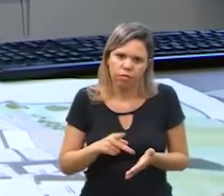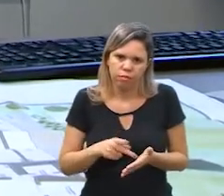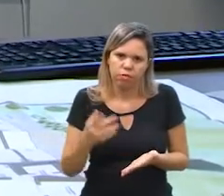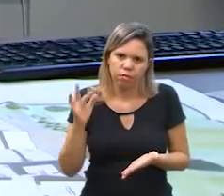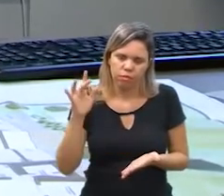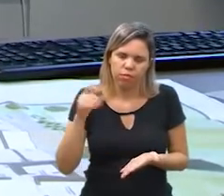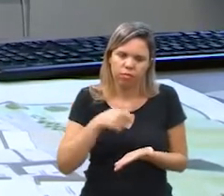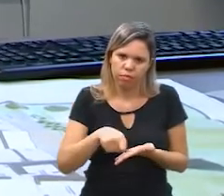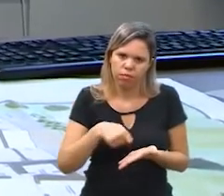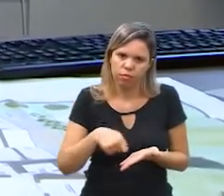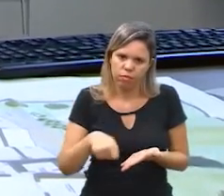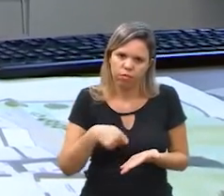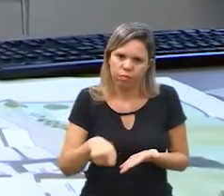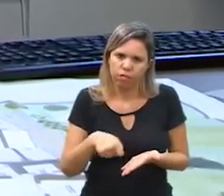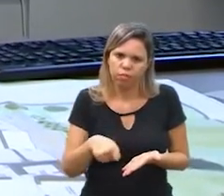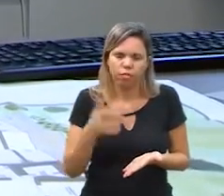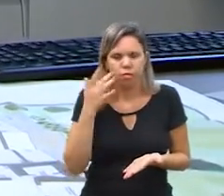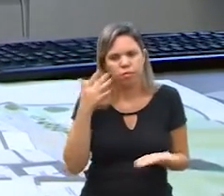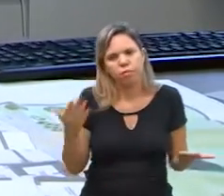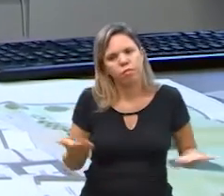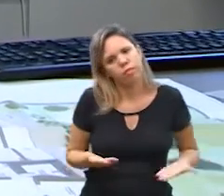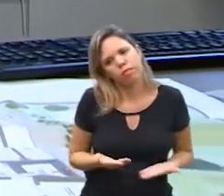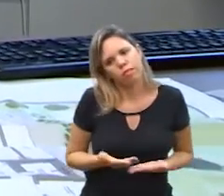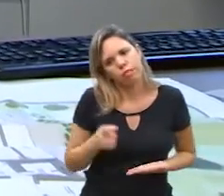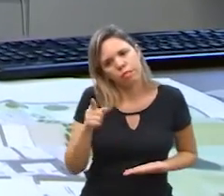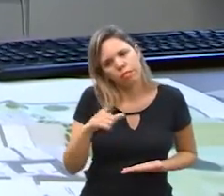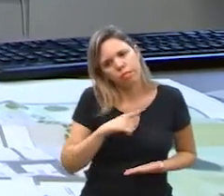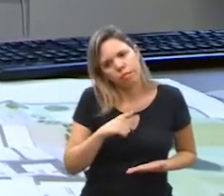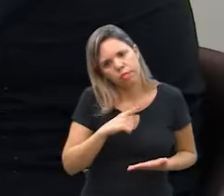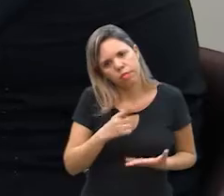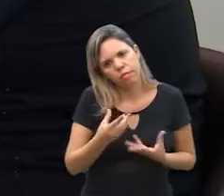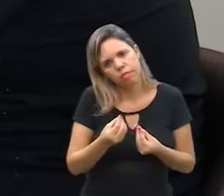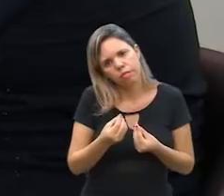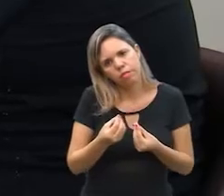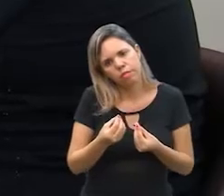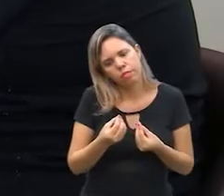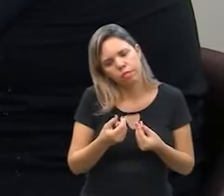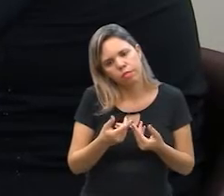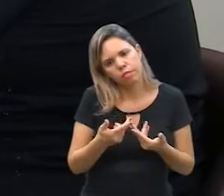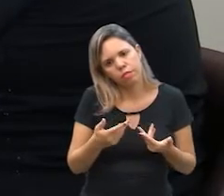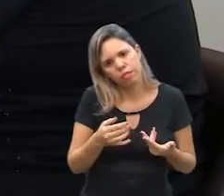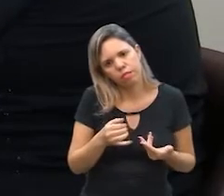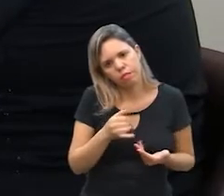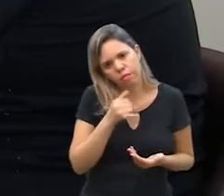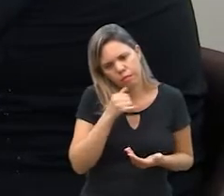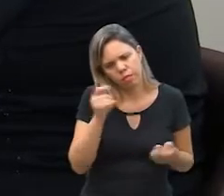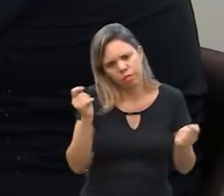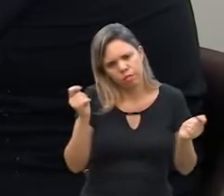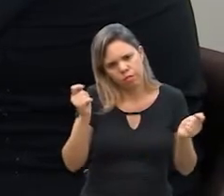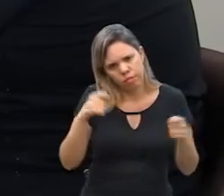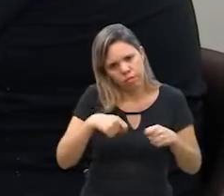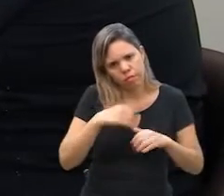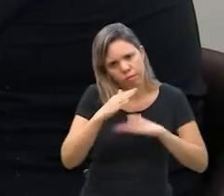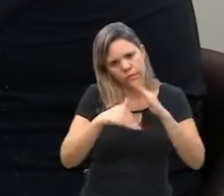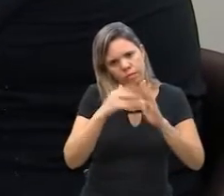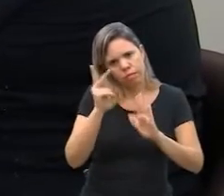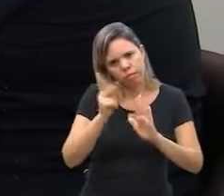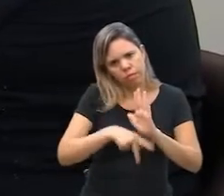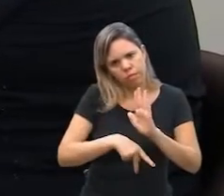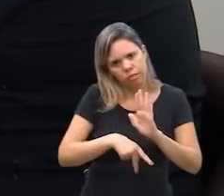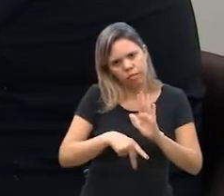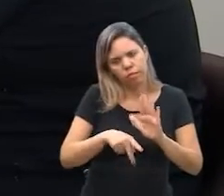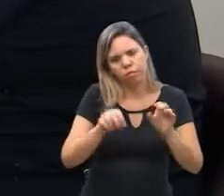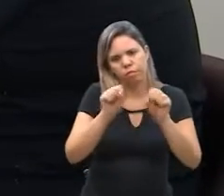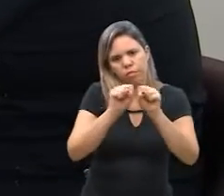à mão, mas eu acho que hoje você tem muita capacidade de desenvolver um projeto